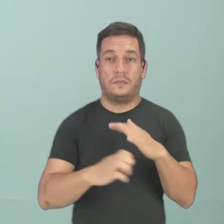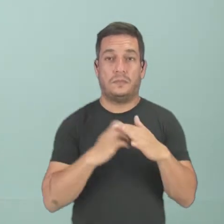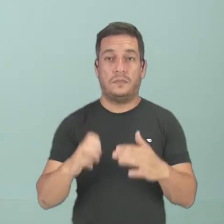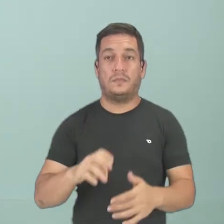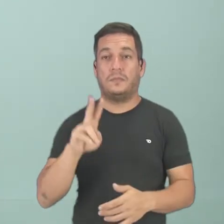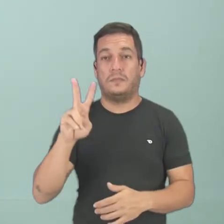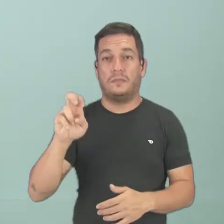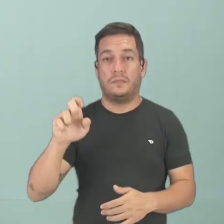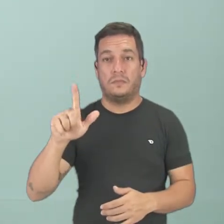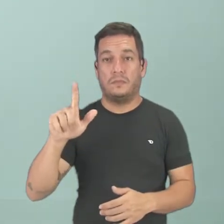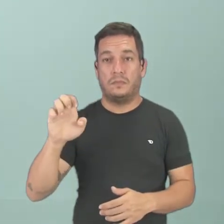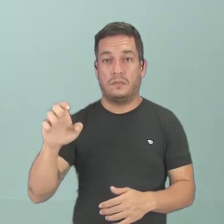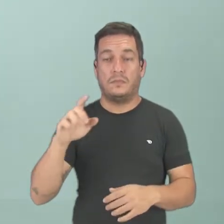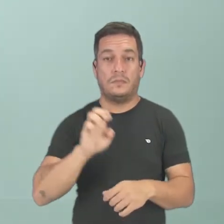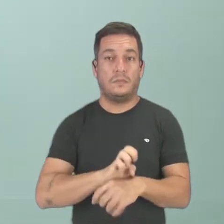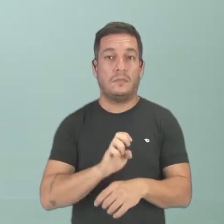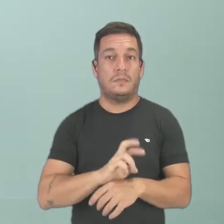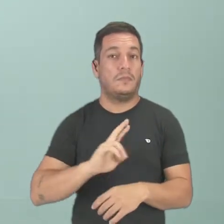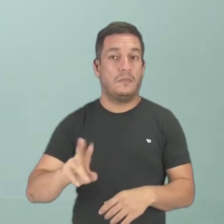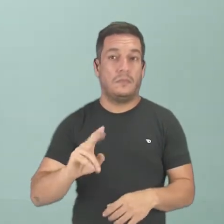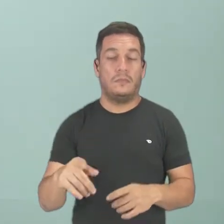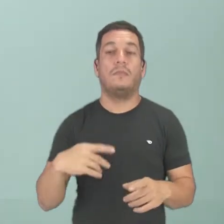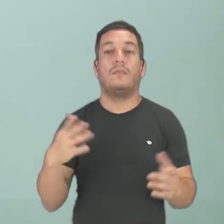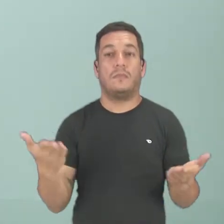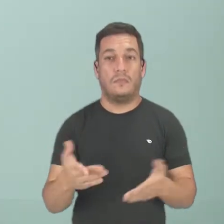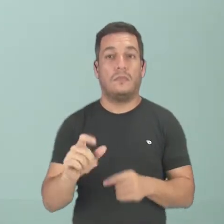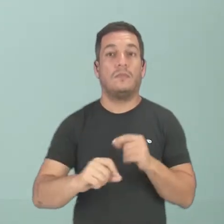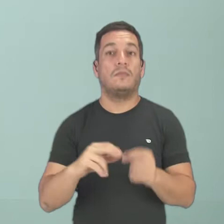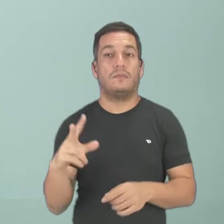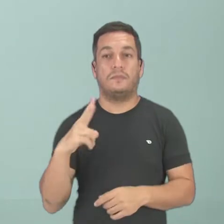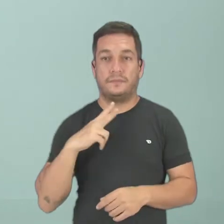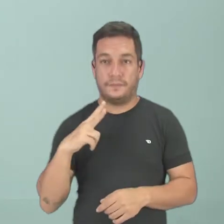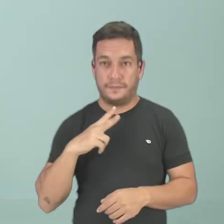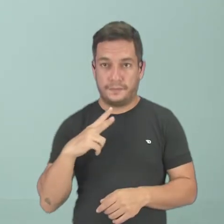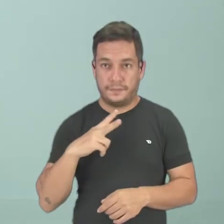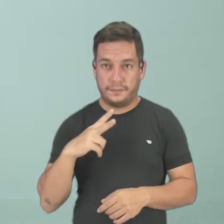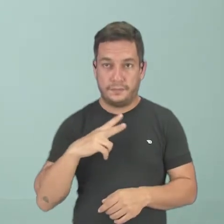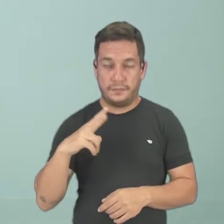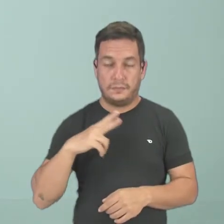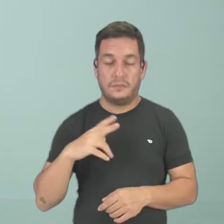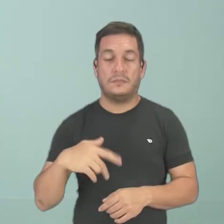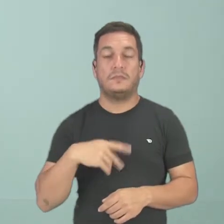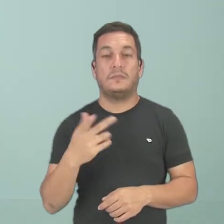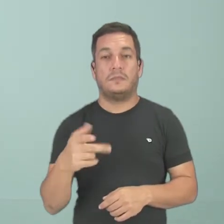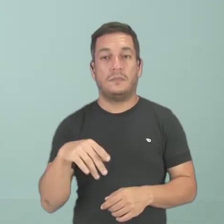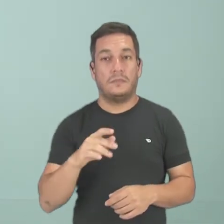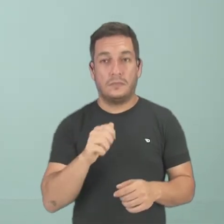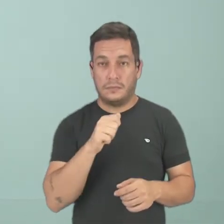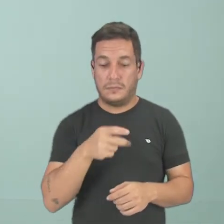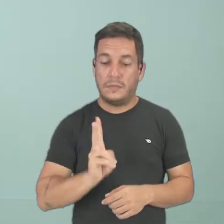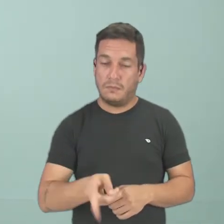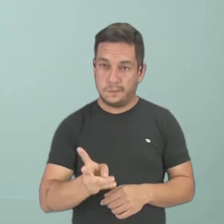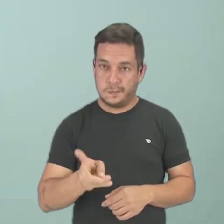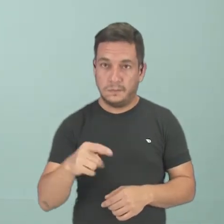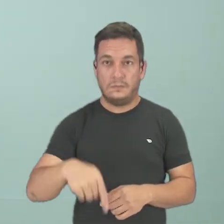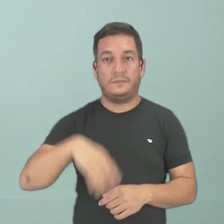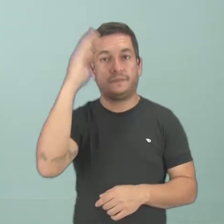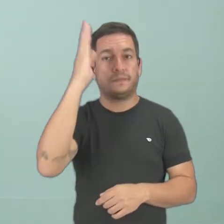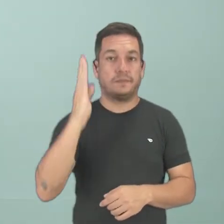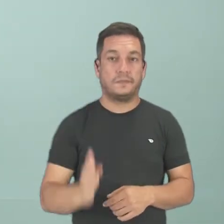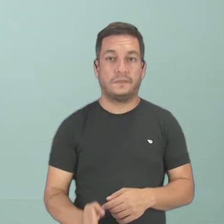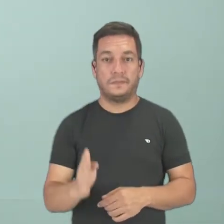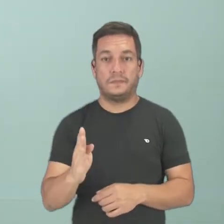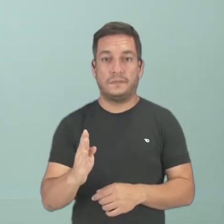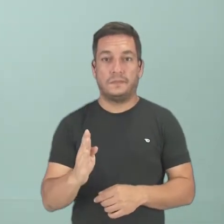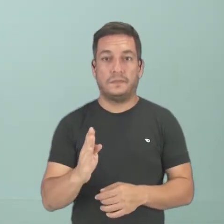uma estatal, ela foi privatizada, mesmo ela permanecendo no Brasil, mas ela é uma empresa